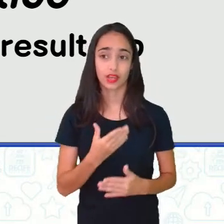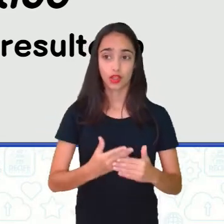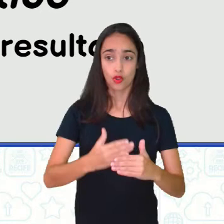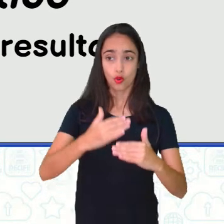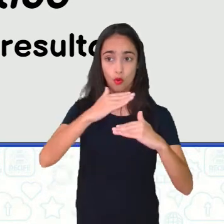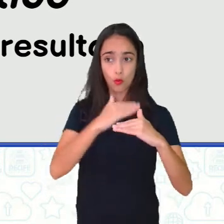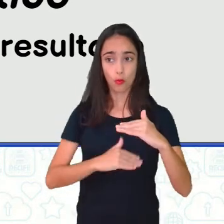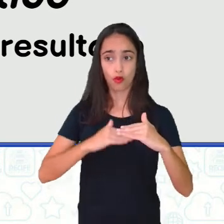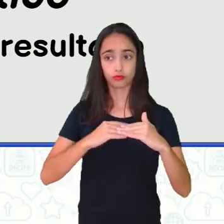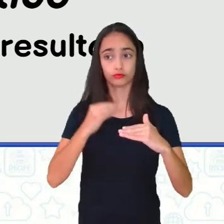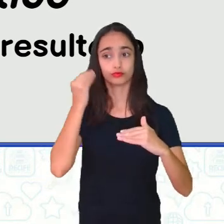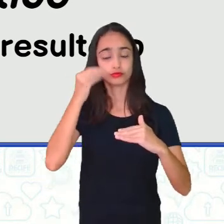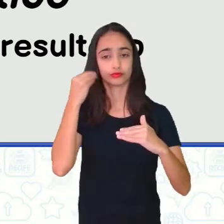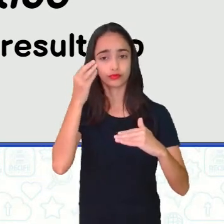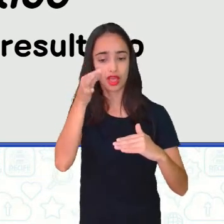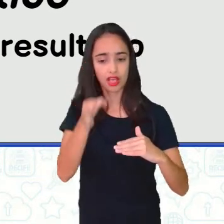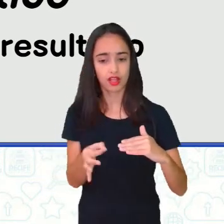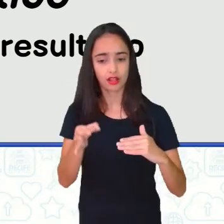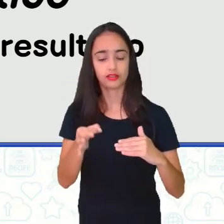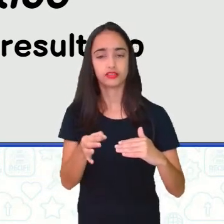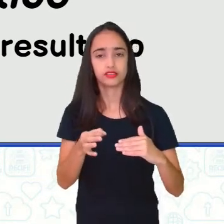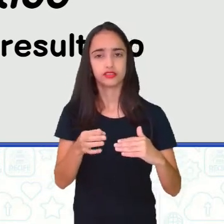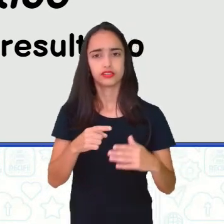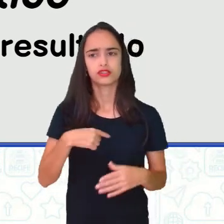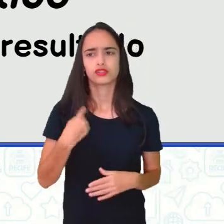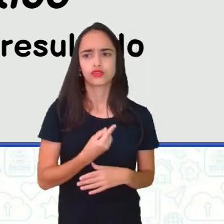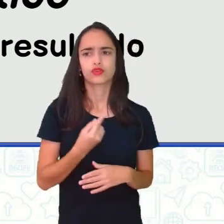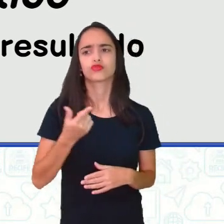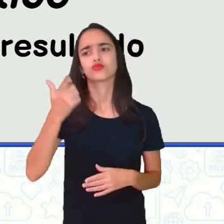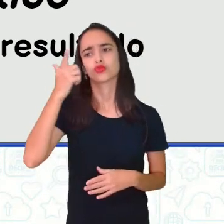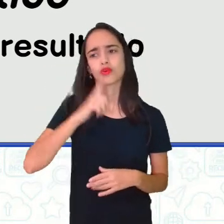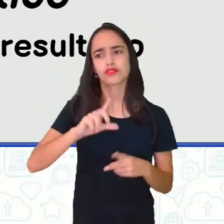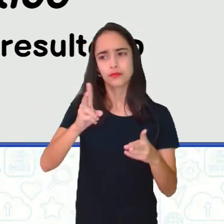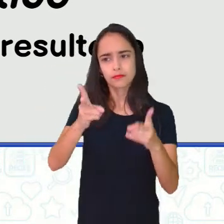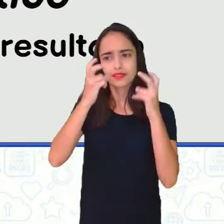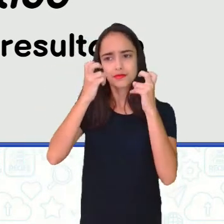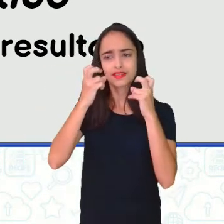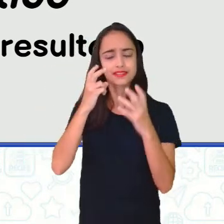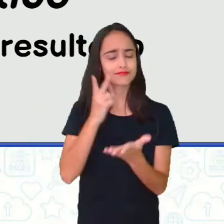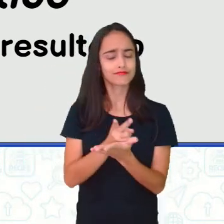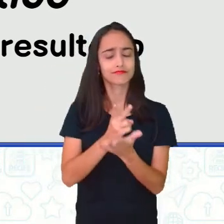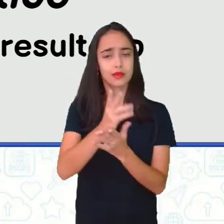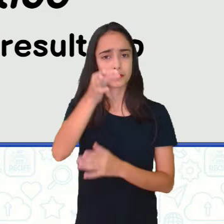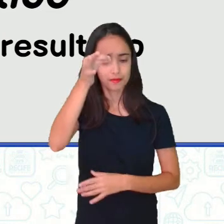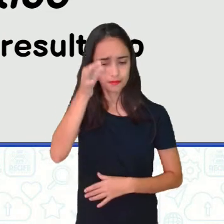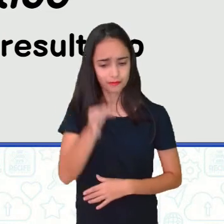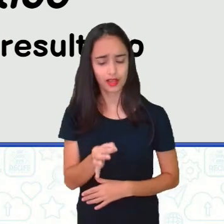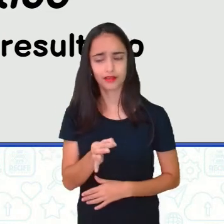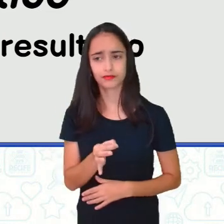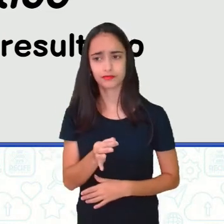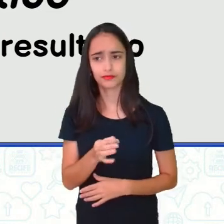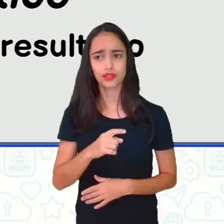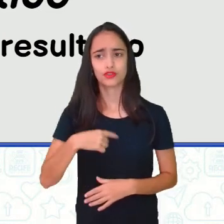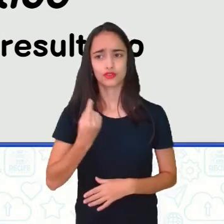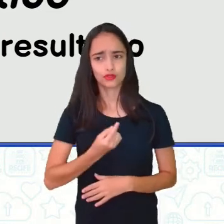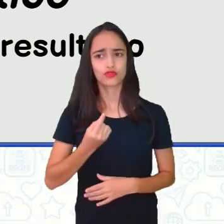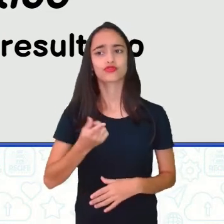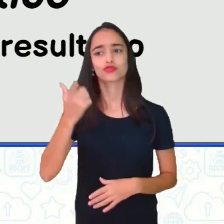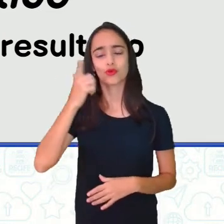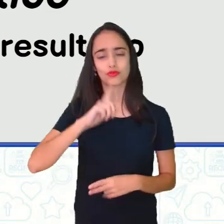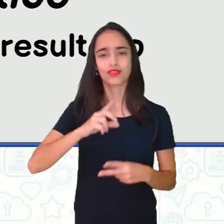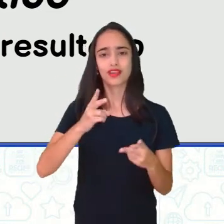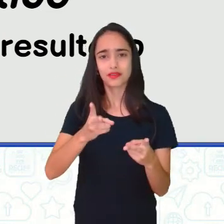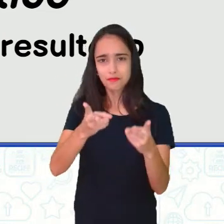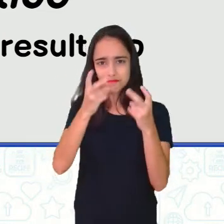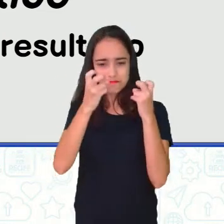de prever. A gente colocou três, eu vou dar mais um. Bota uma água na chaleira e bota no forno. Ou no